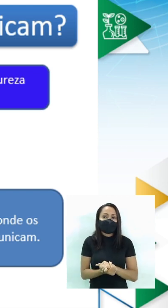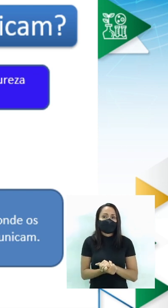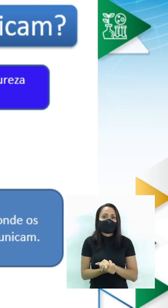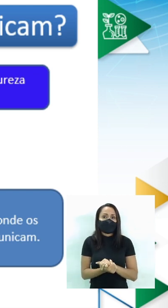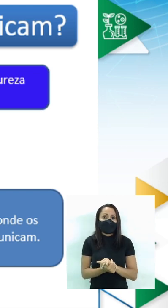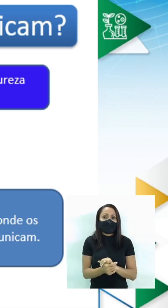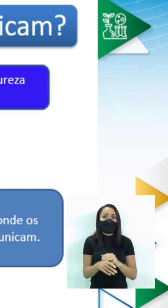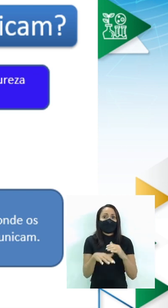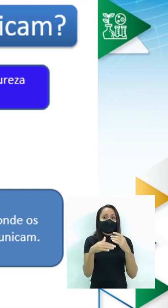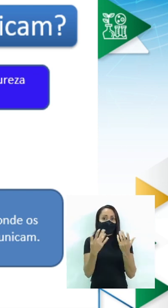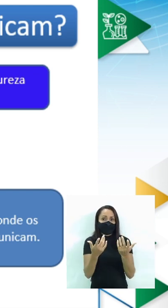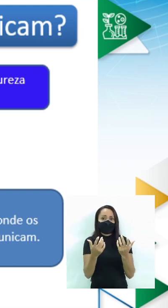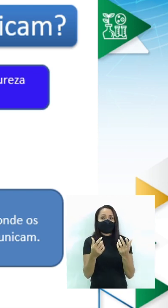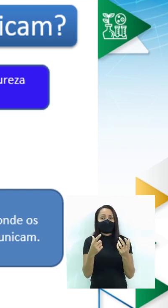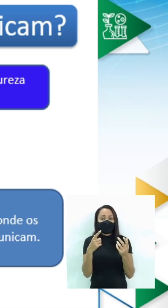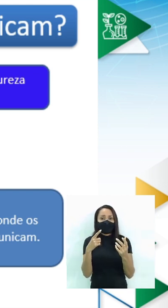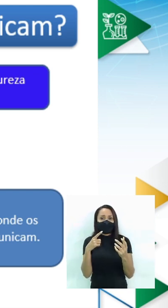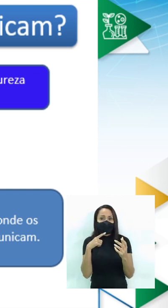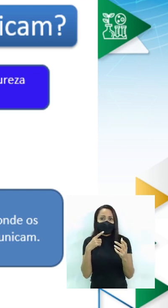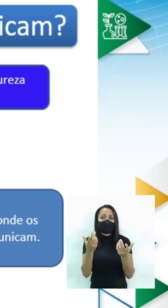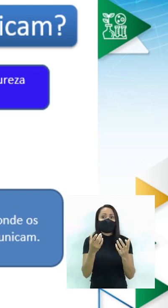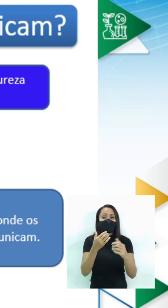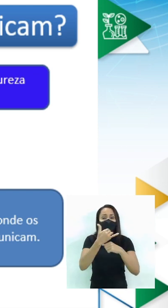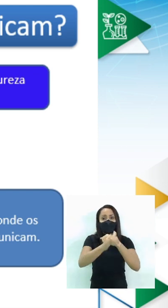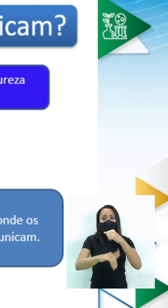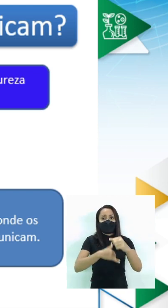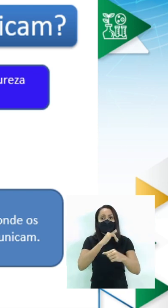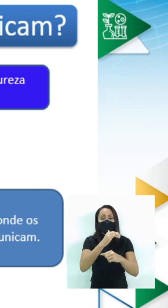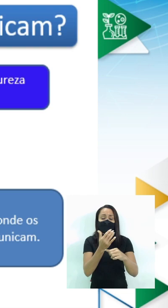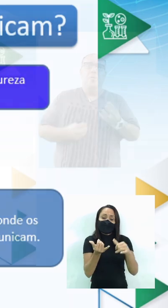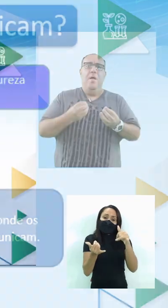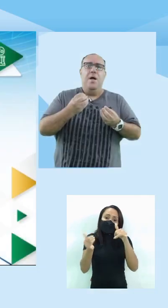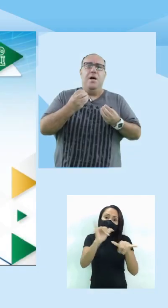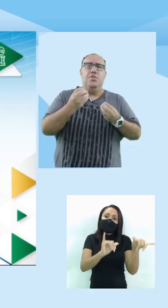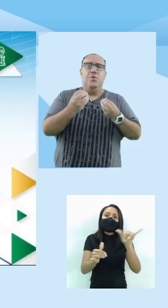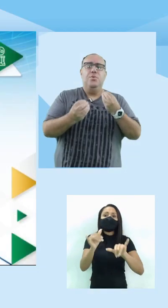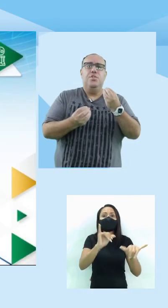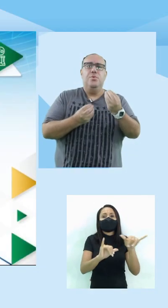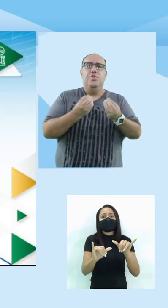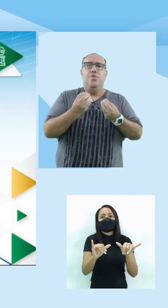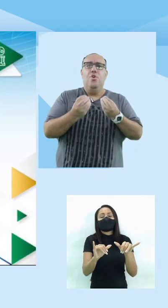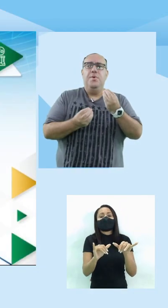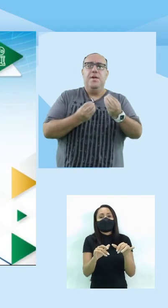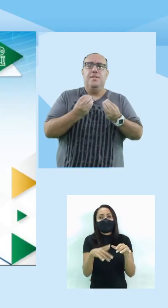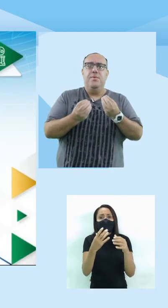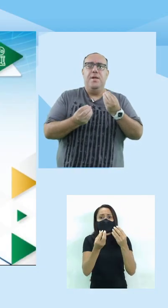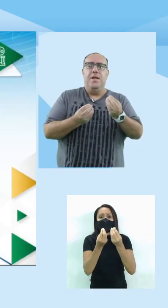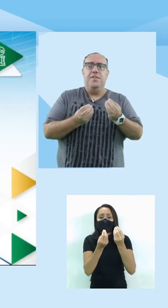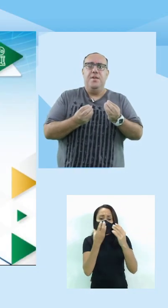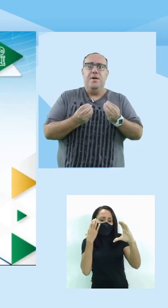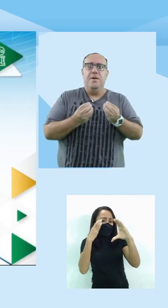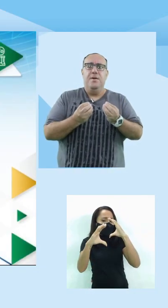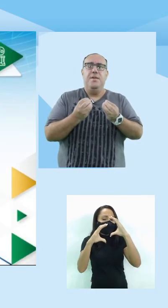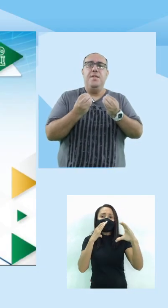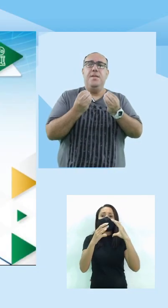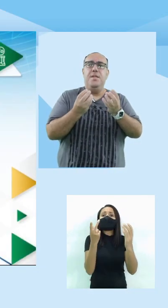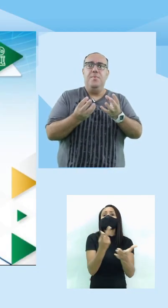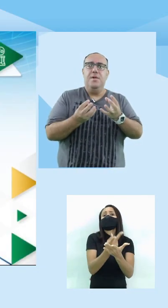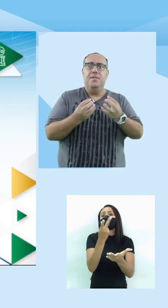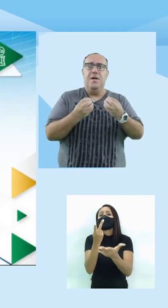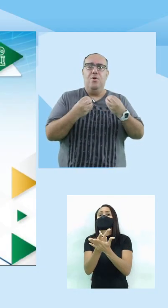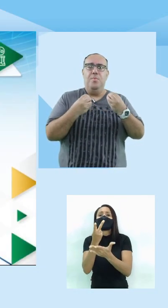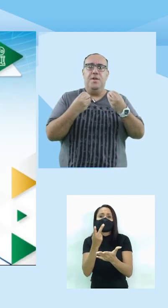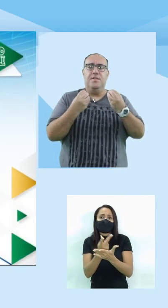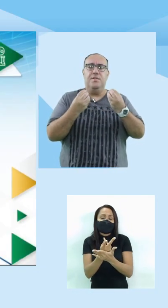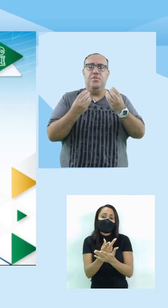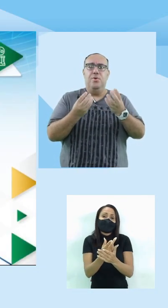envolve fenômenos da natureza elétrica e química. Então, são as condições de comunicação elétrica e química